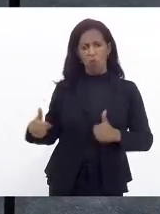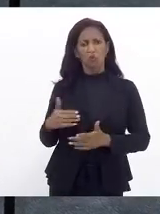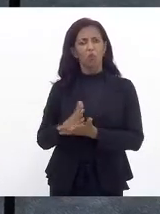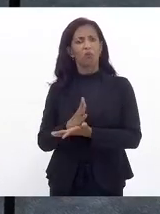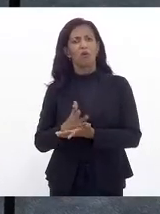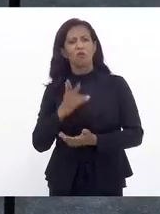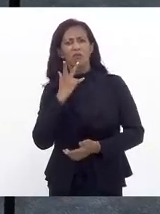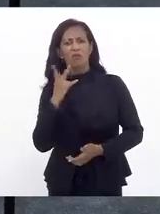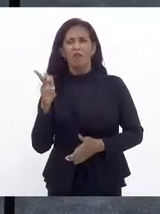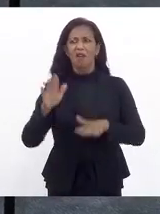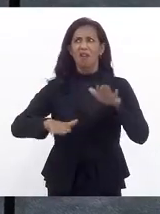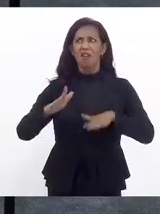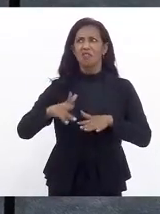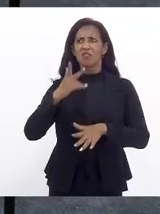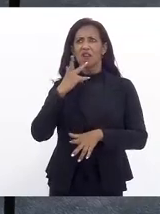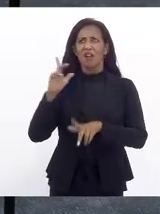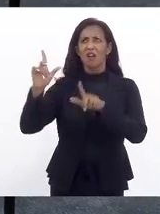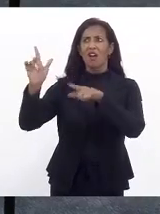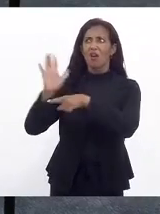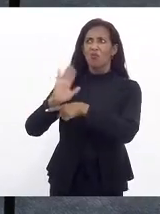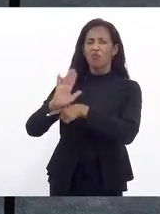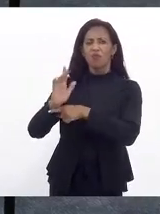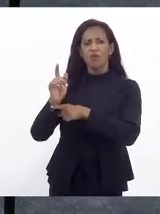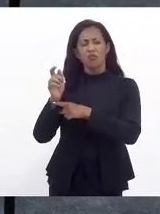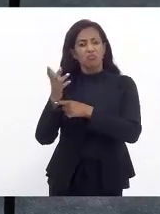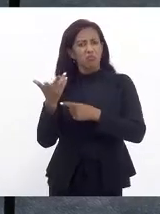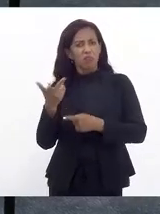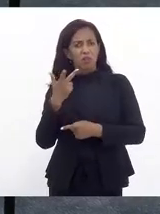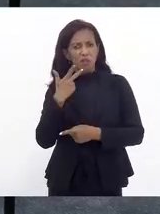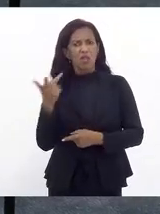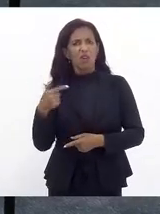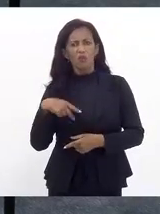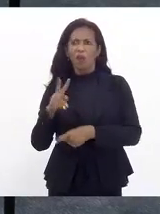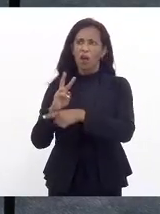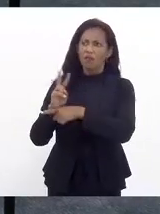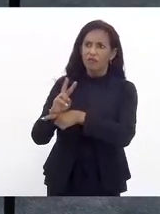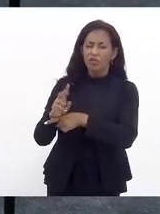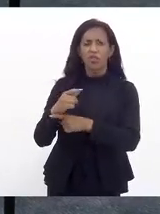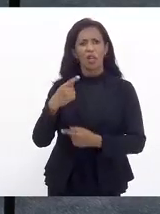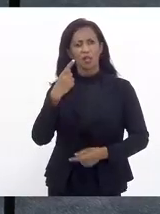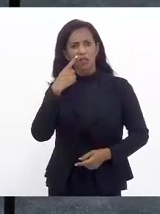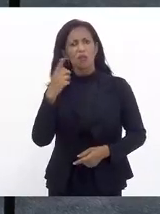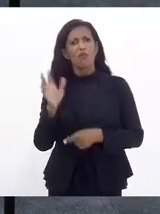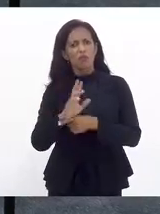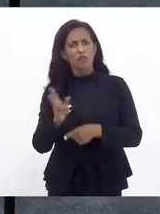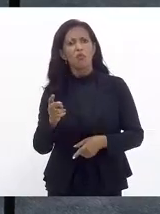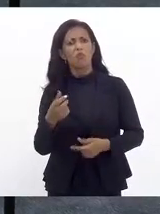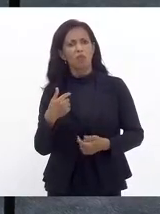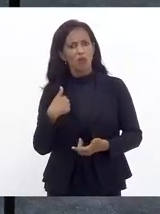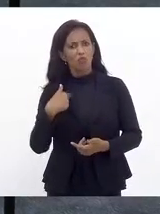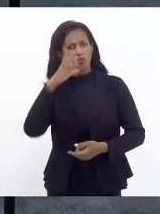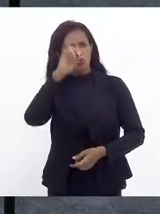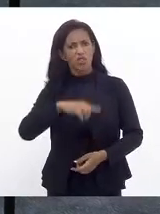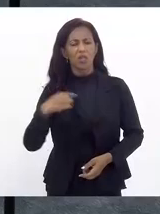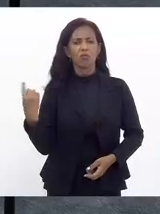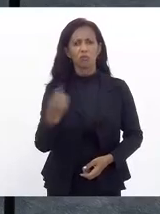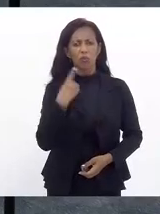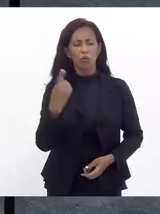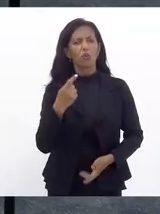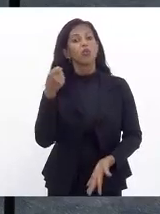falou, Pobel, às vezes as pessoas falam, ah, o vídeo do Pobel filmando. Mas eu vou lá, fiscalizo, denuncio, filmo mesmo, porque é um direito nosso